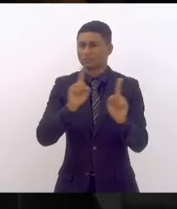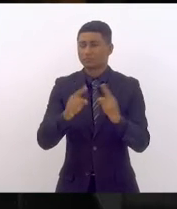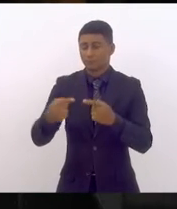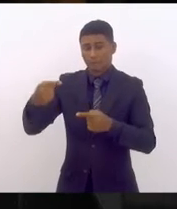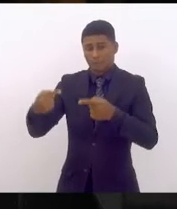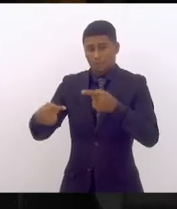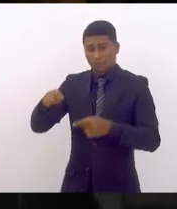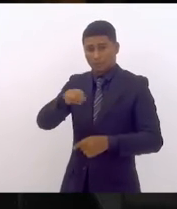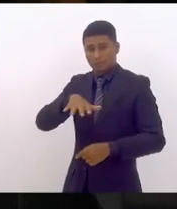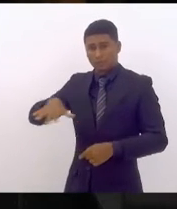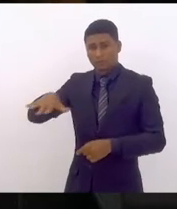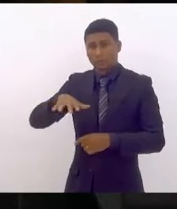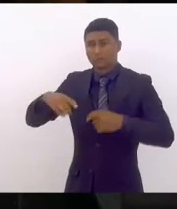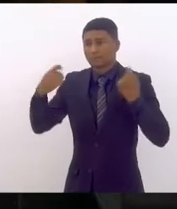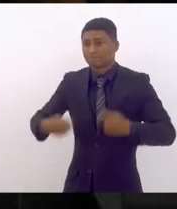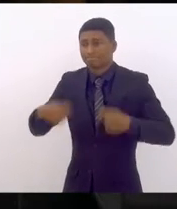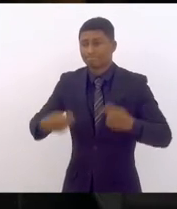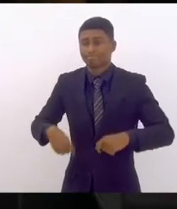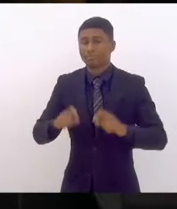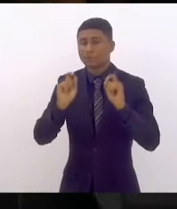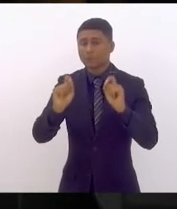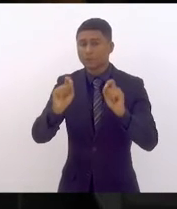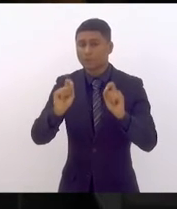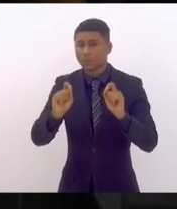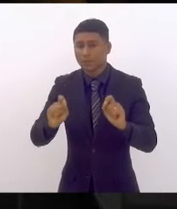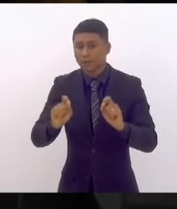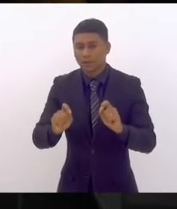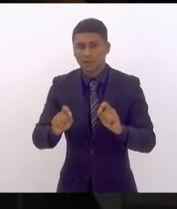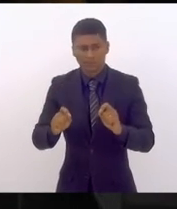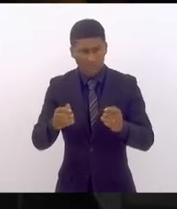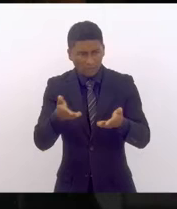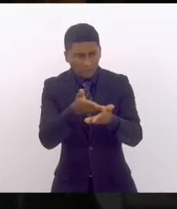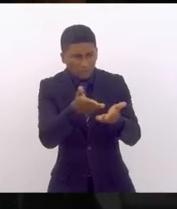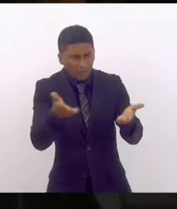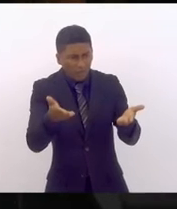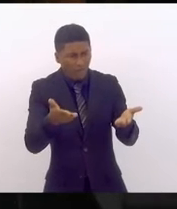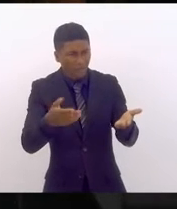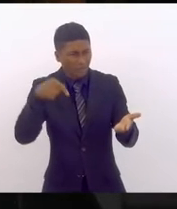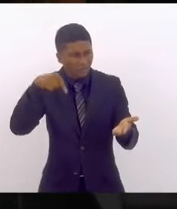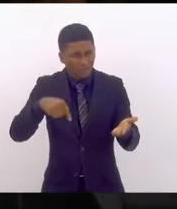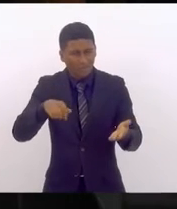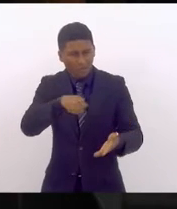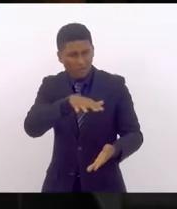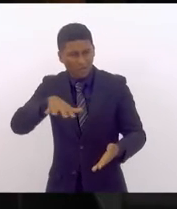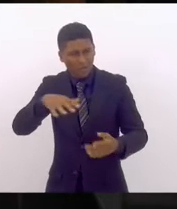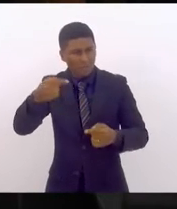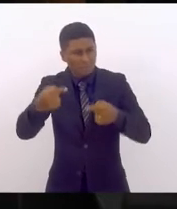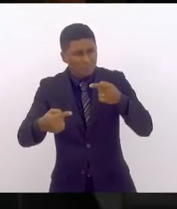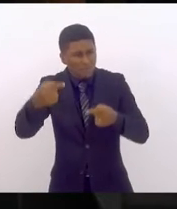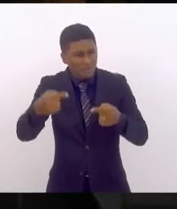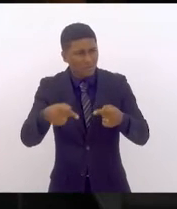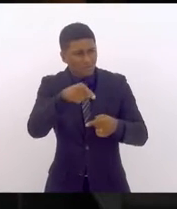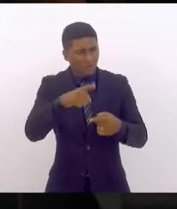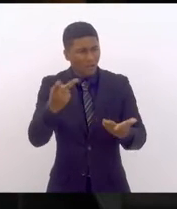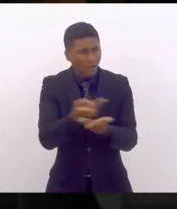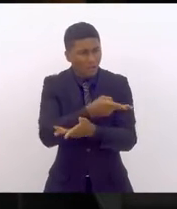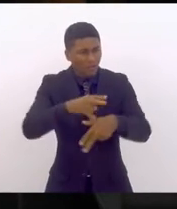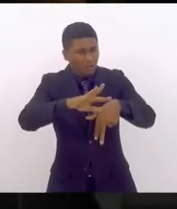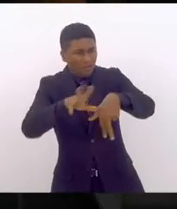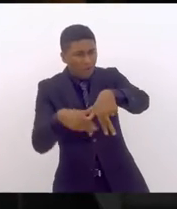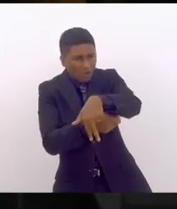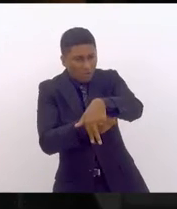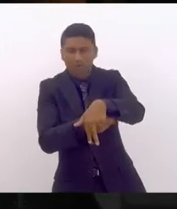para afastar do meio político aqueles que se desviam da conduta